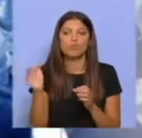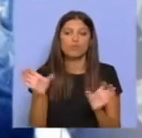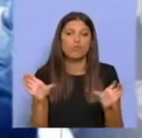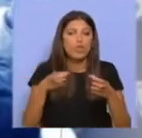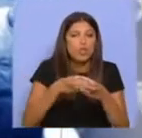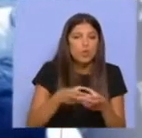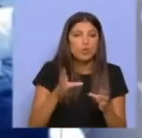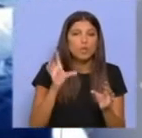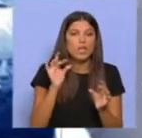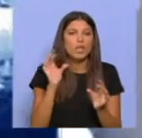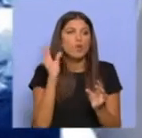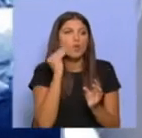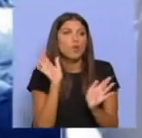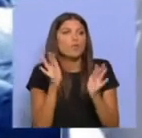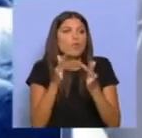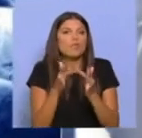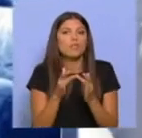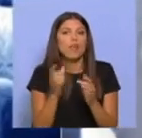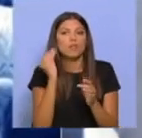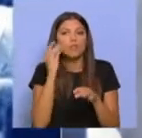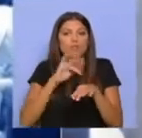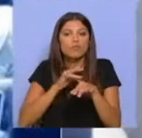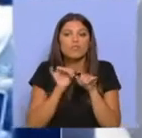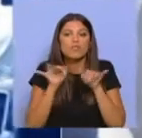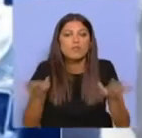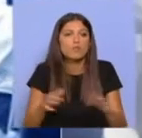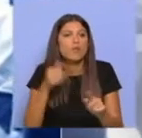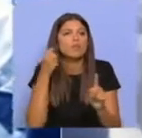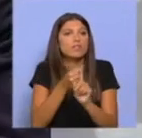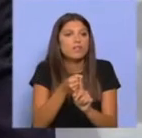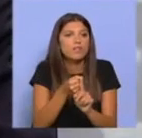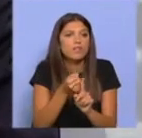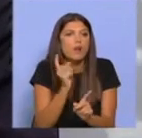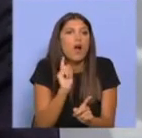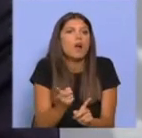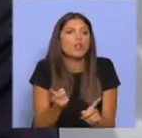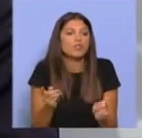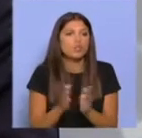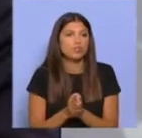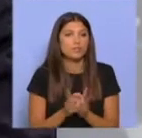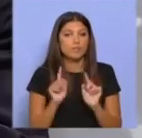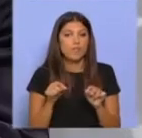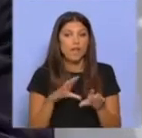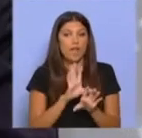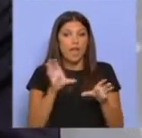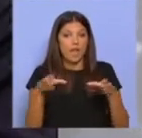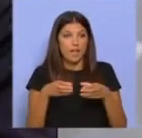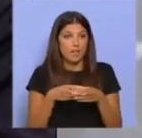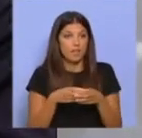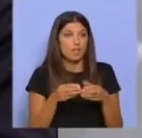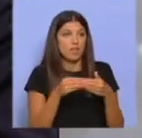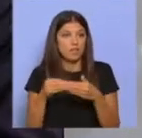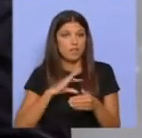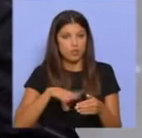assim, sensibilizam para este desafio? Aliás, foi no âmbito da Academia de Líderes Ubuntu que nasceu esta iniciativa de vacina para